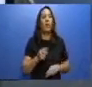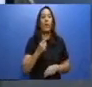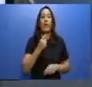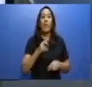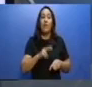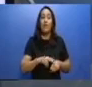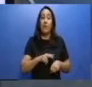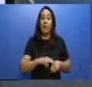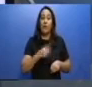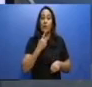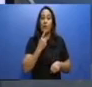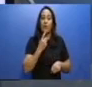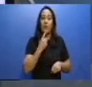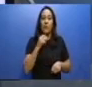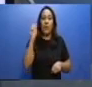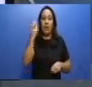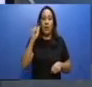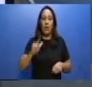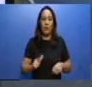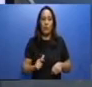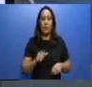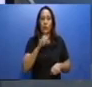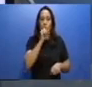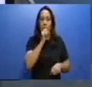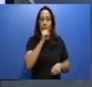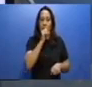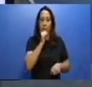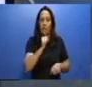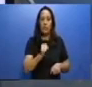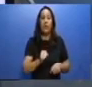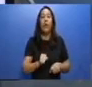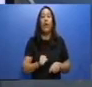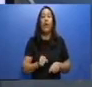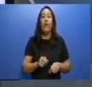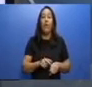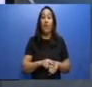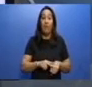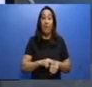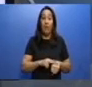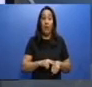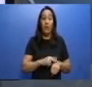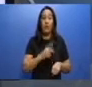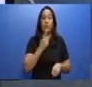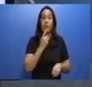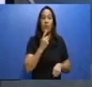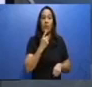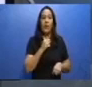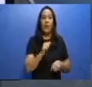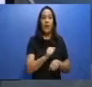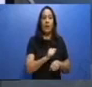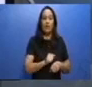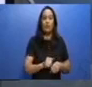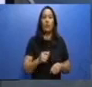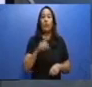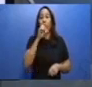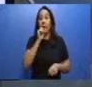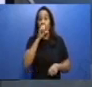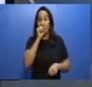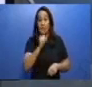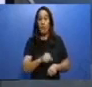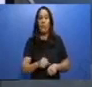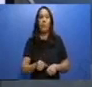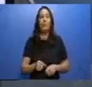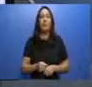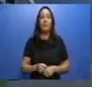marrom. Aí repete, verde, vermelho, azul e marrom, verde. Opa, depois do verde quem